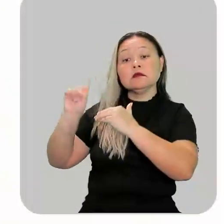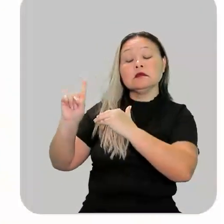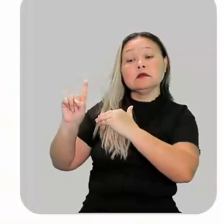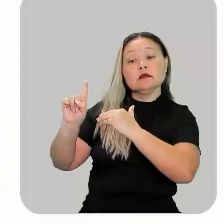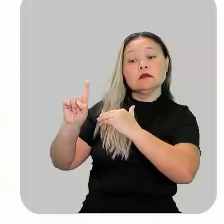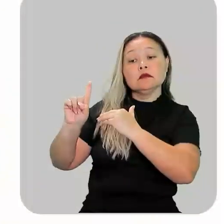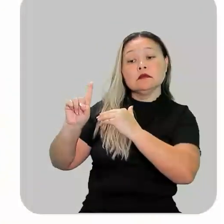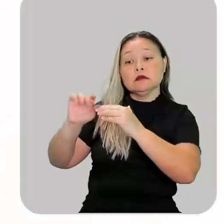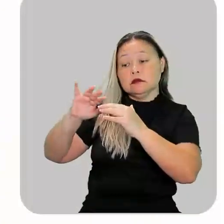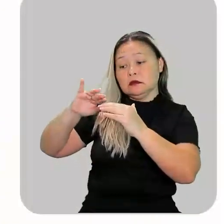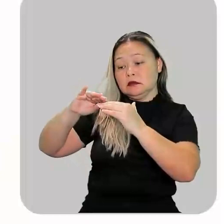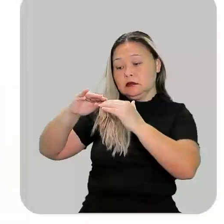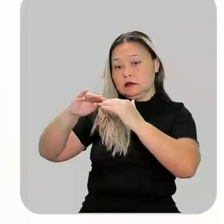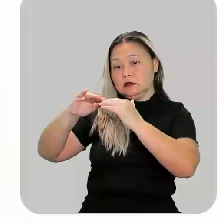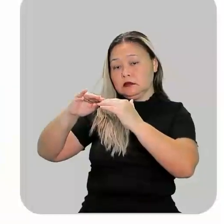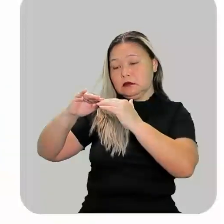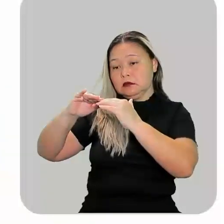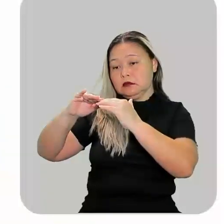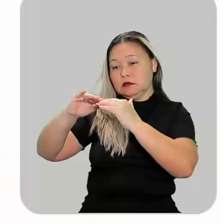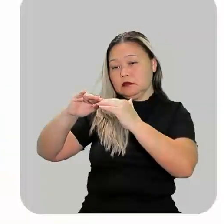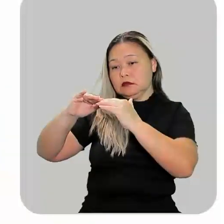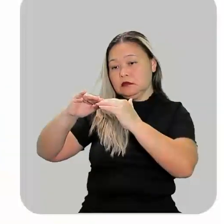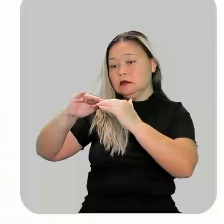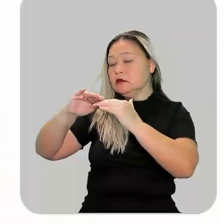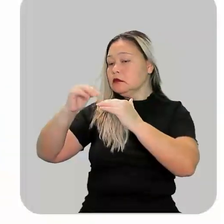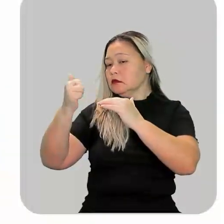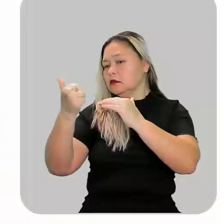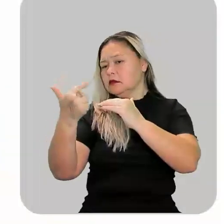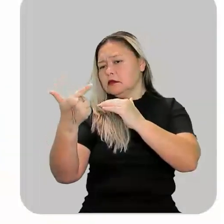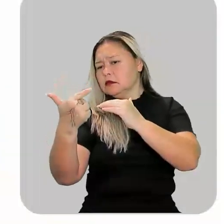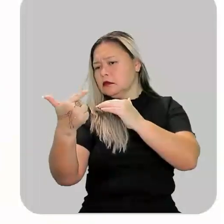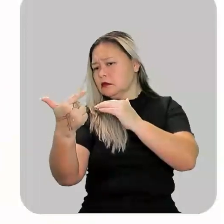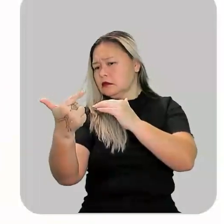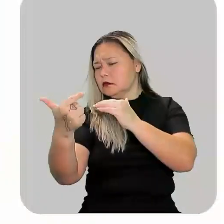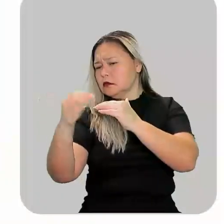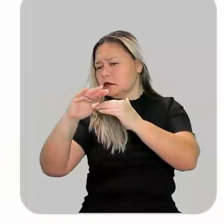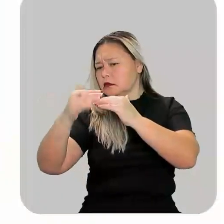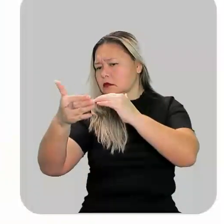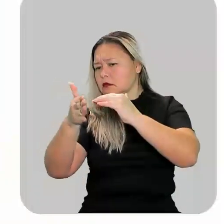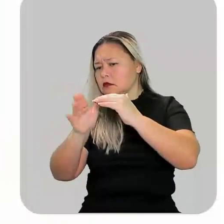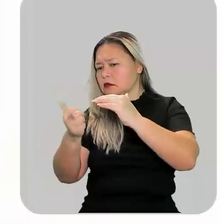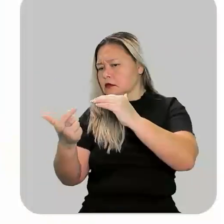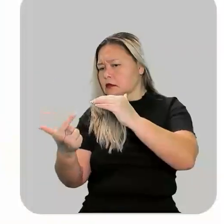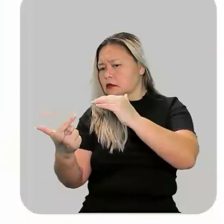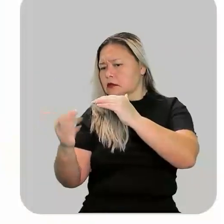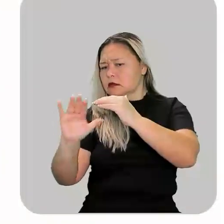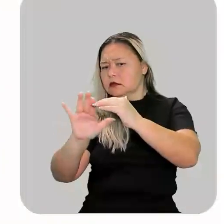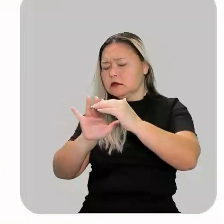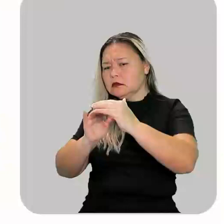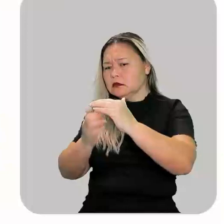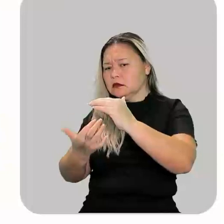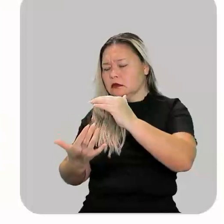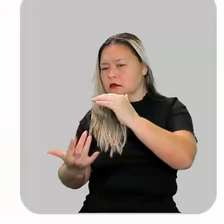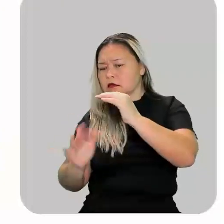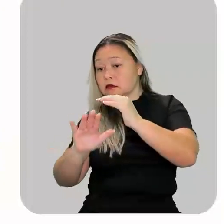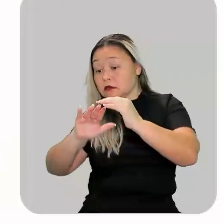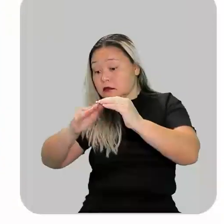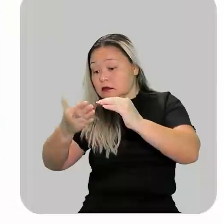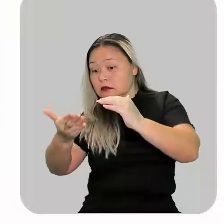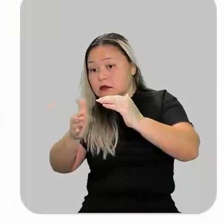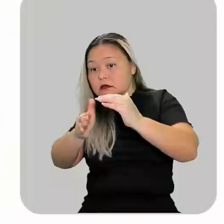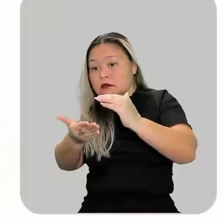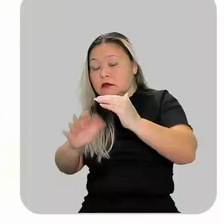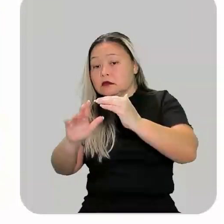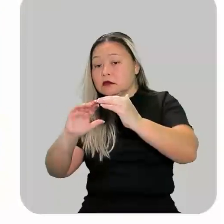tem um dodecaedro, não é? Tem 12 lados. Dodecaedro, porque ele tem 12 lados. Aqui as faces mudam